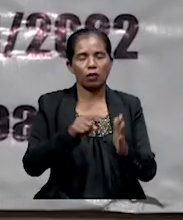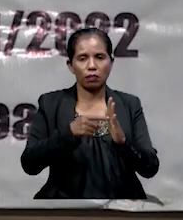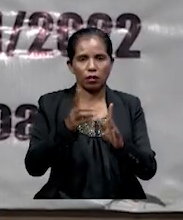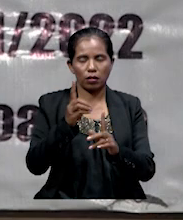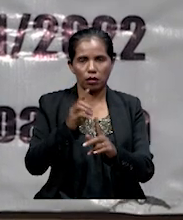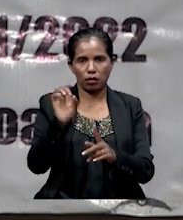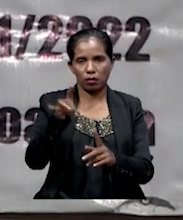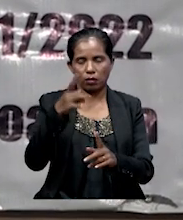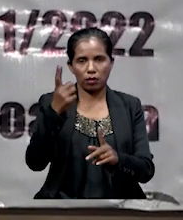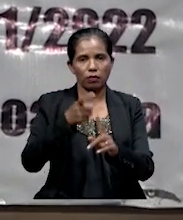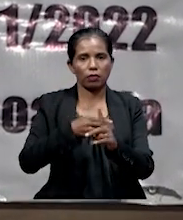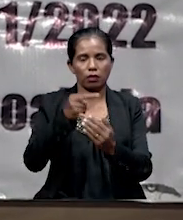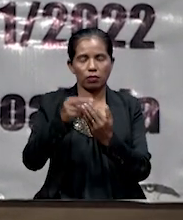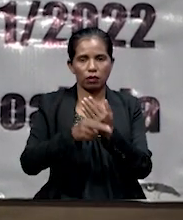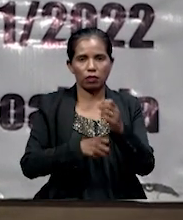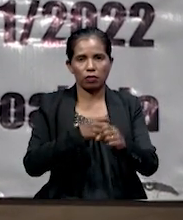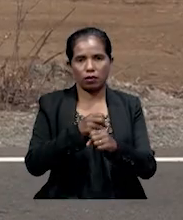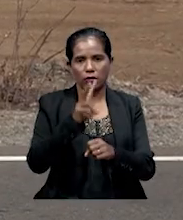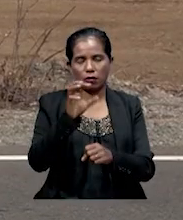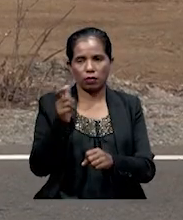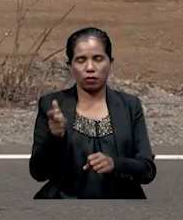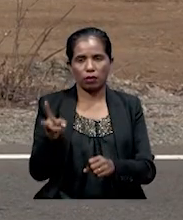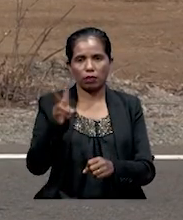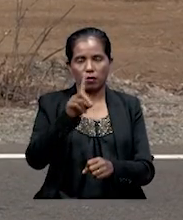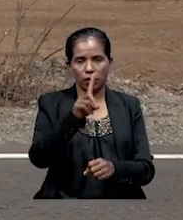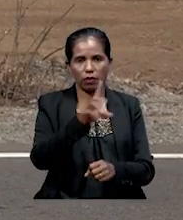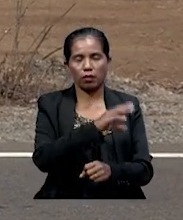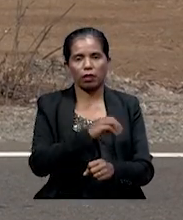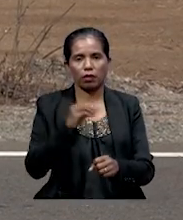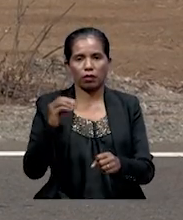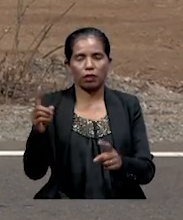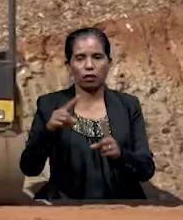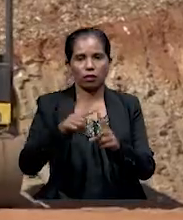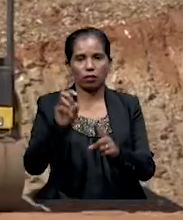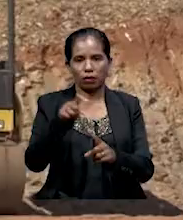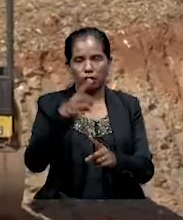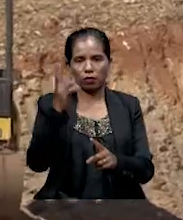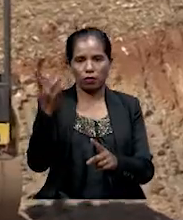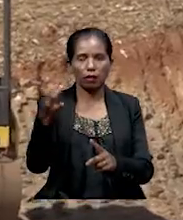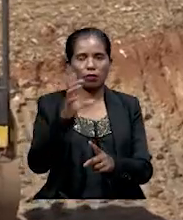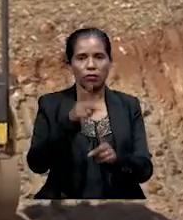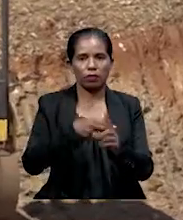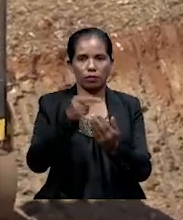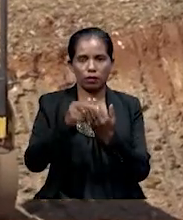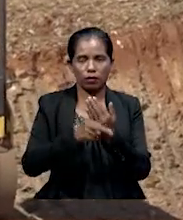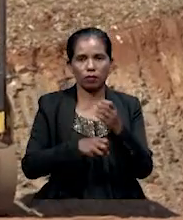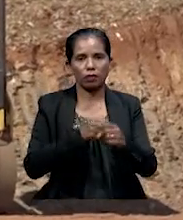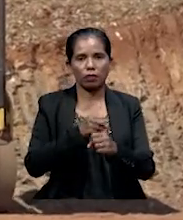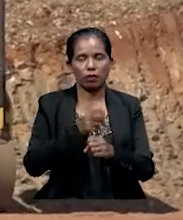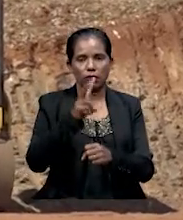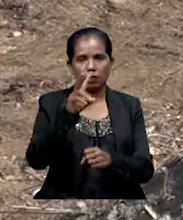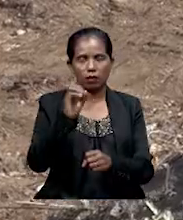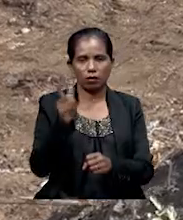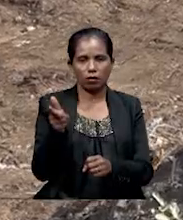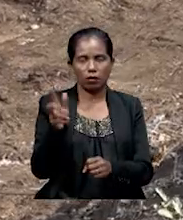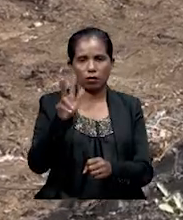sanure senualo fulang novembro, tinan rihun rua ronure sin ida, to loron sanure senualo fulang novembro, tinan rihun rua